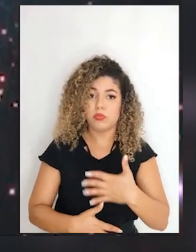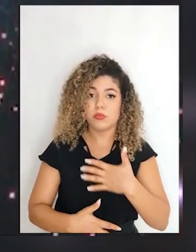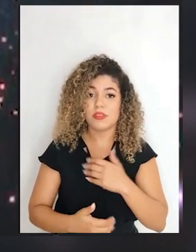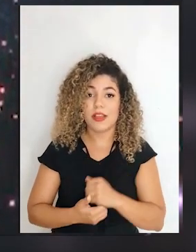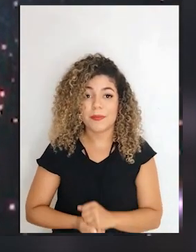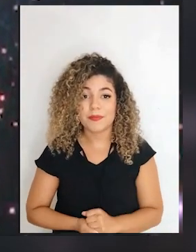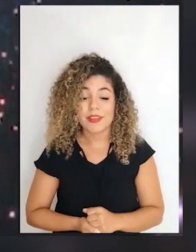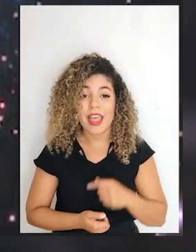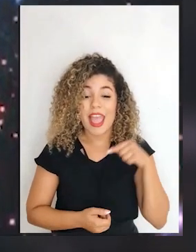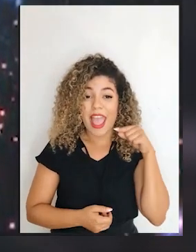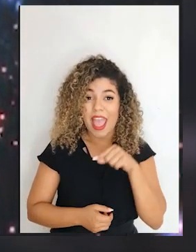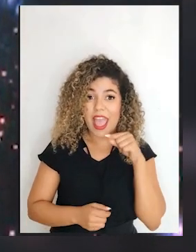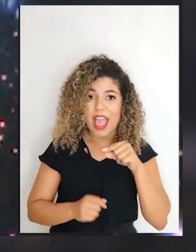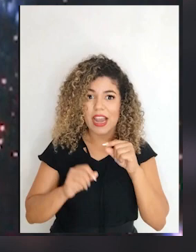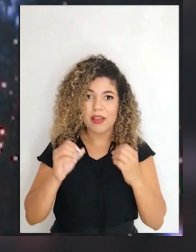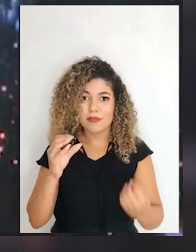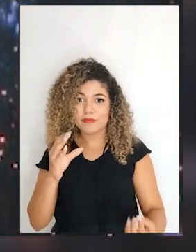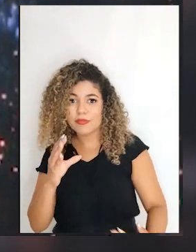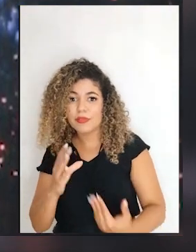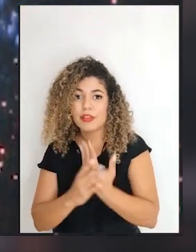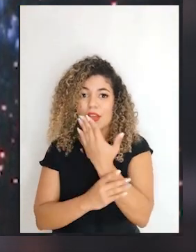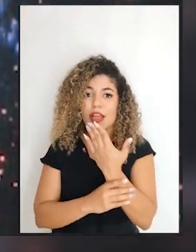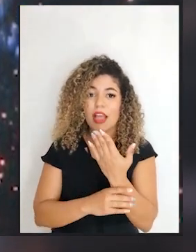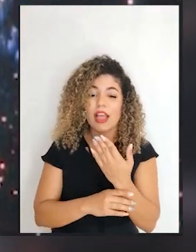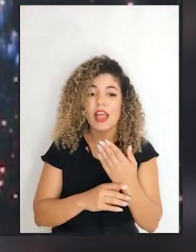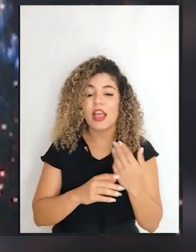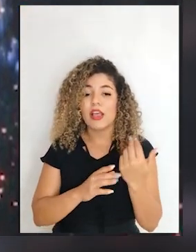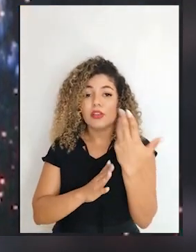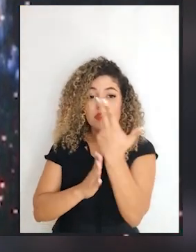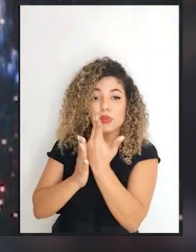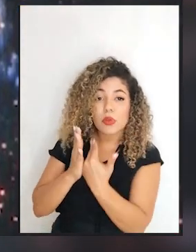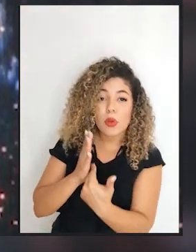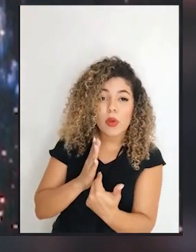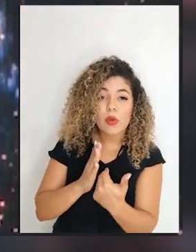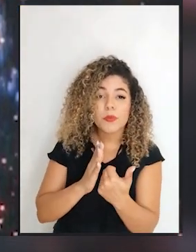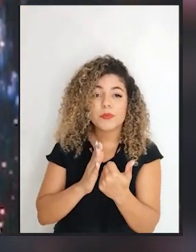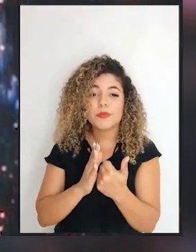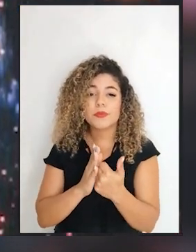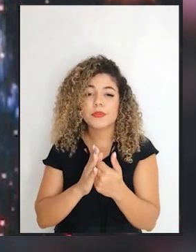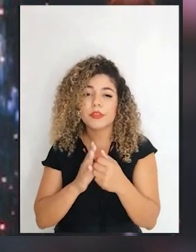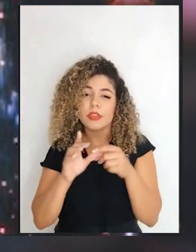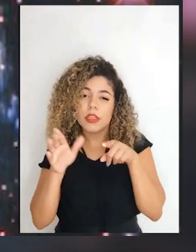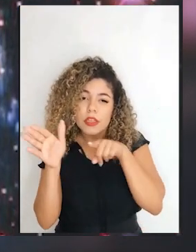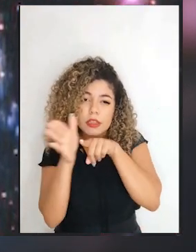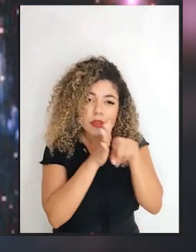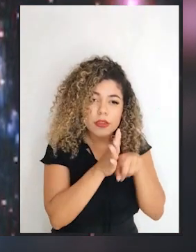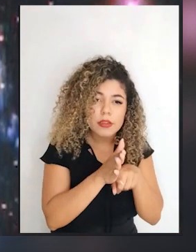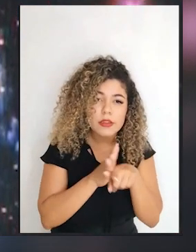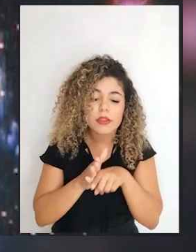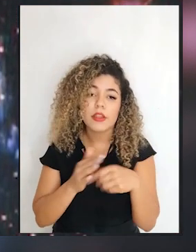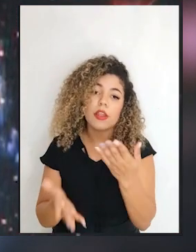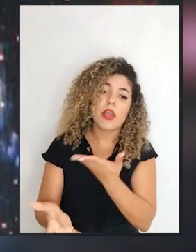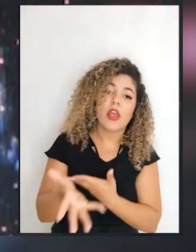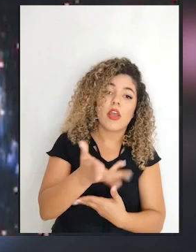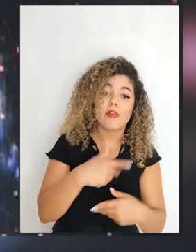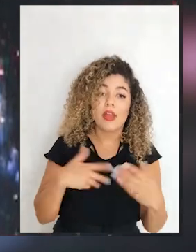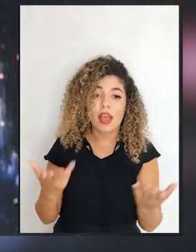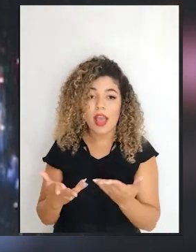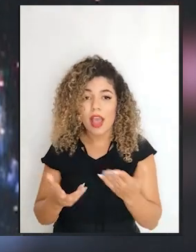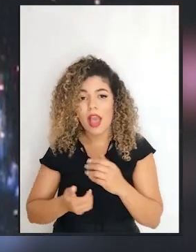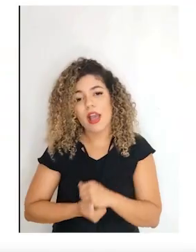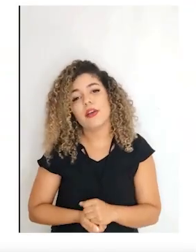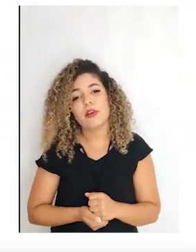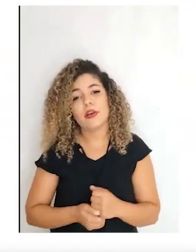investigações separadas, uma das quais envolveu o agora aposentado instrumento Wide Field Planetary Camera 2